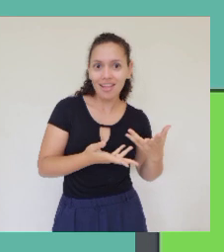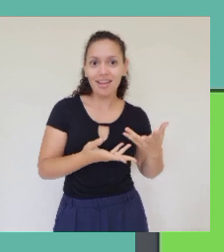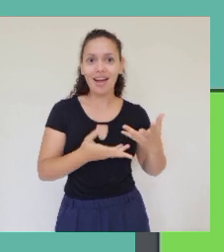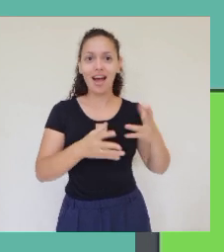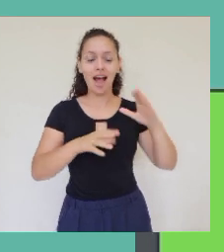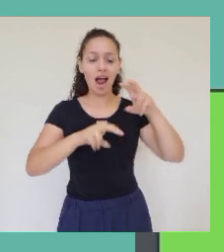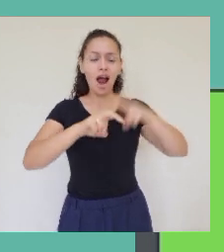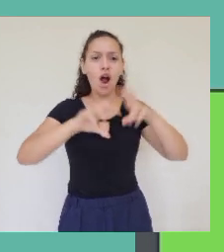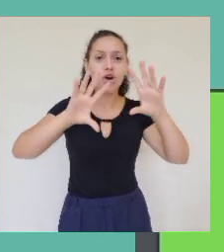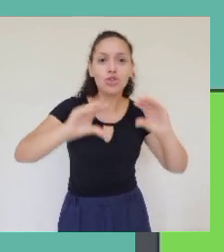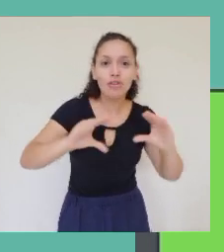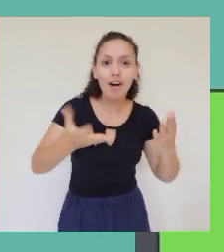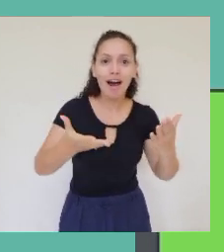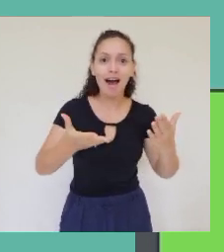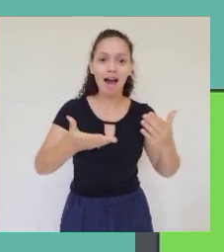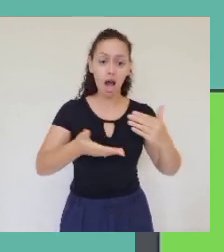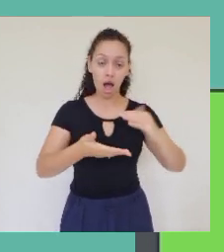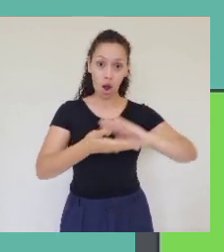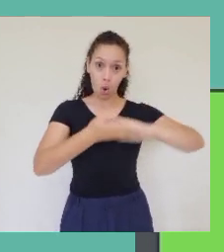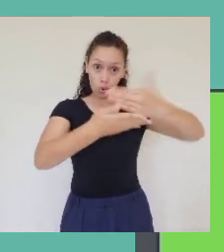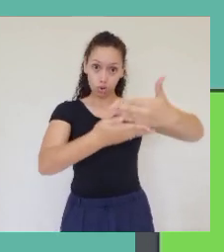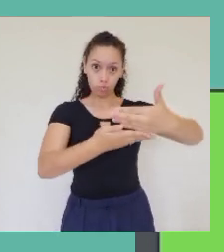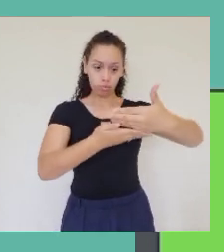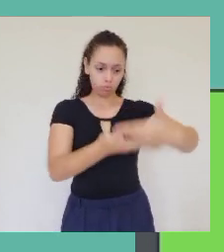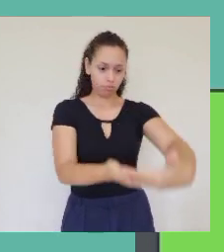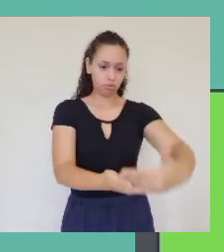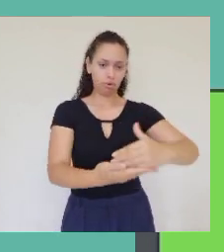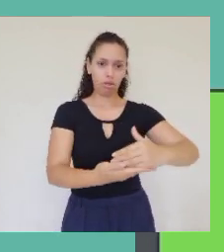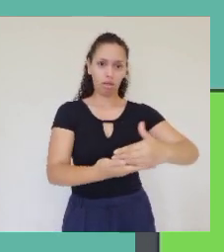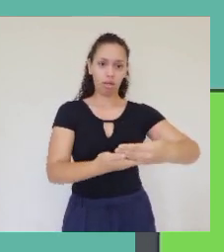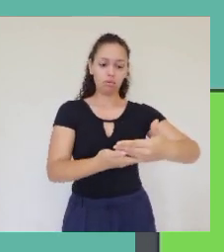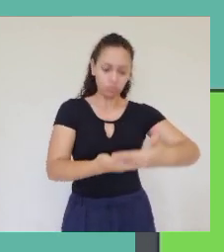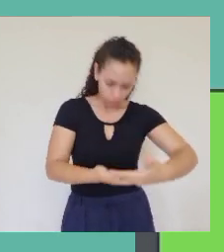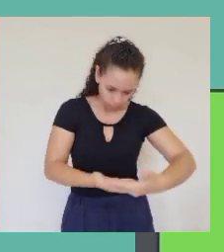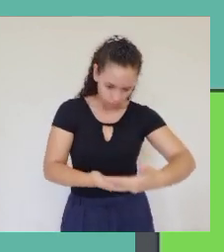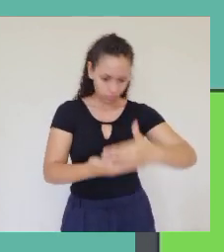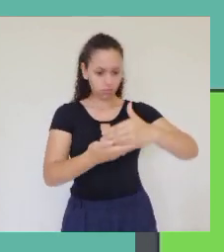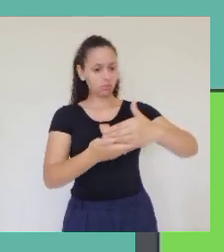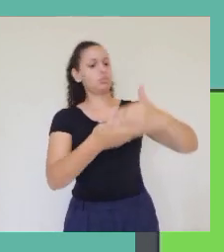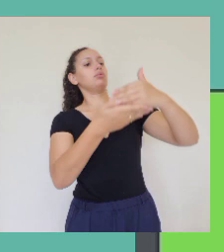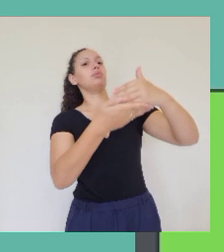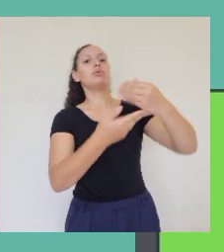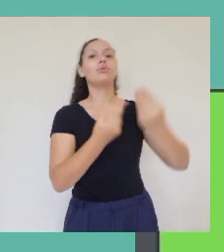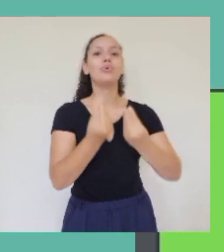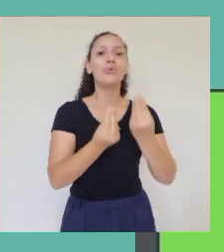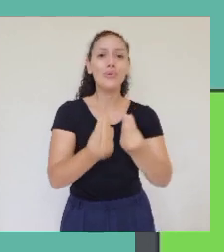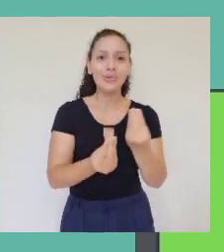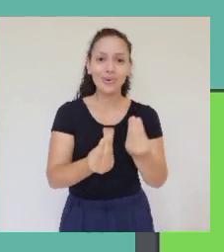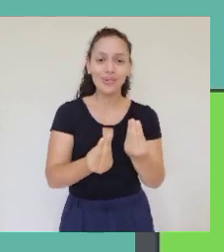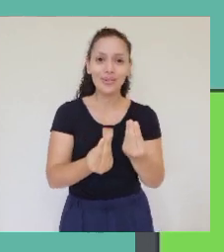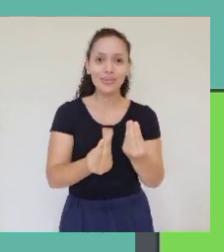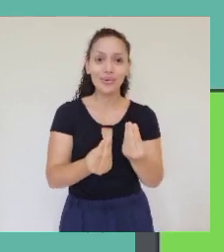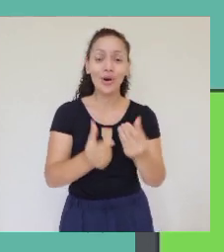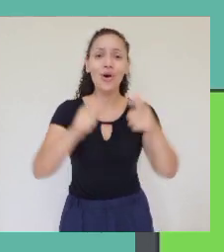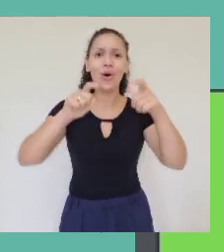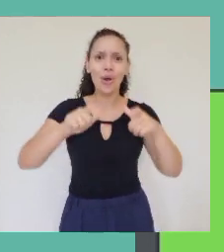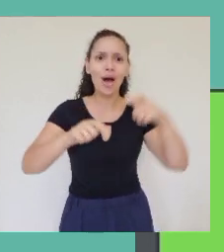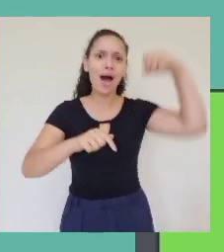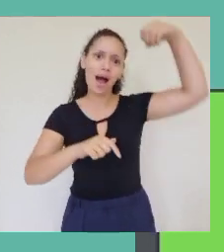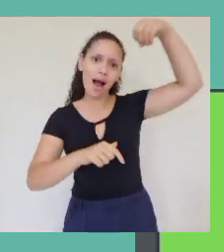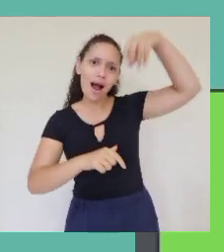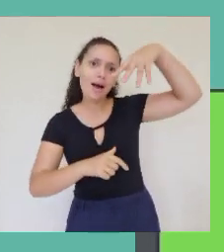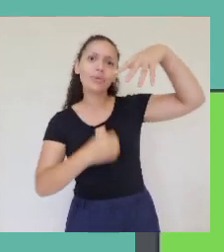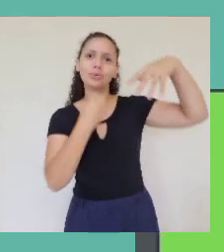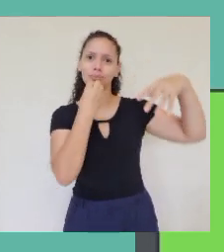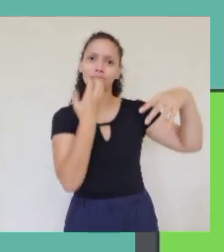que é a distância do notebook, está com a cabeça muito inclinada, não está, no seu ambiente, é um ambiente bem iluminado,